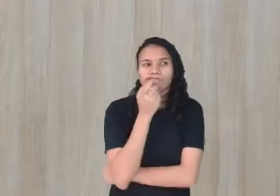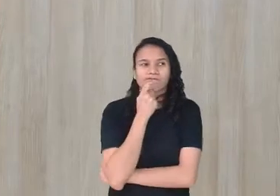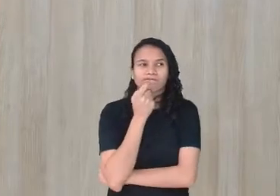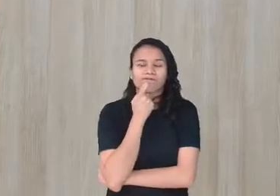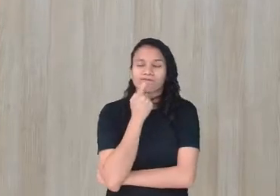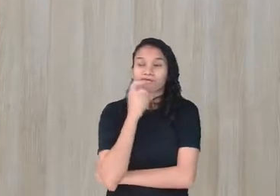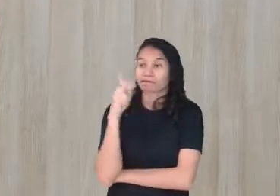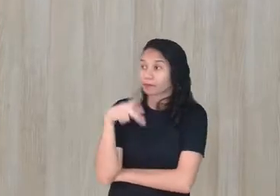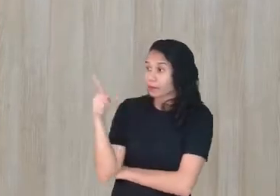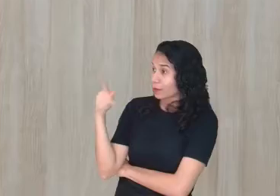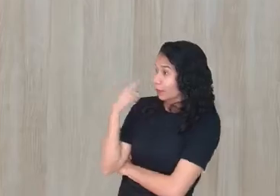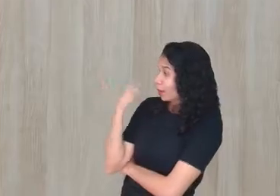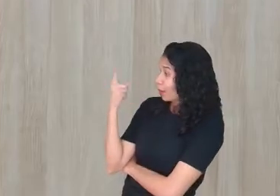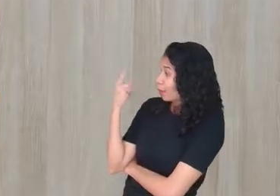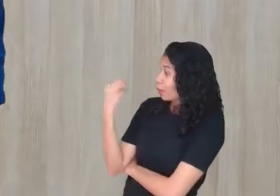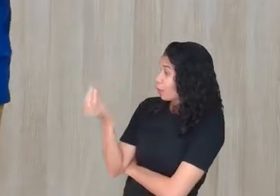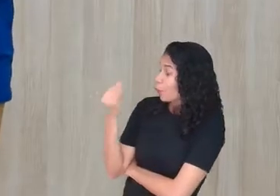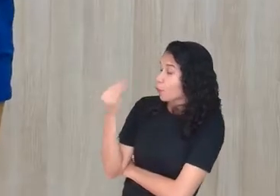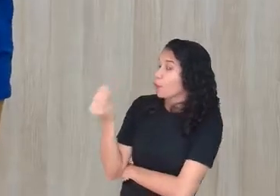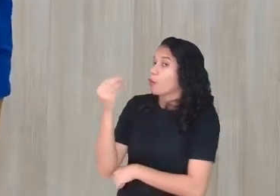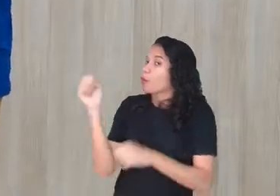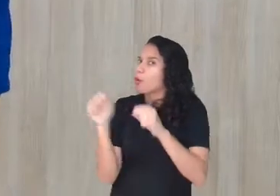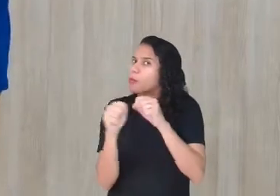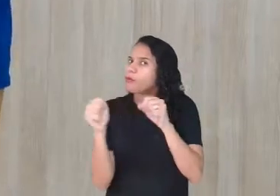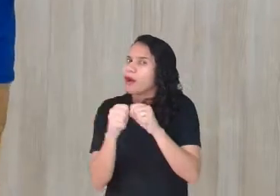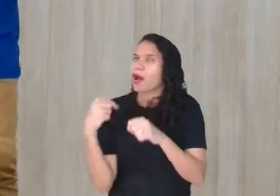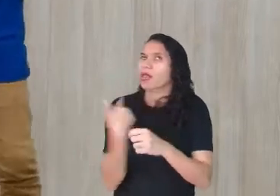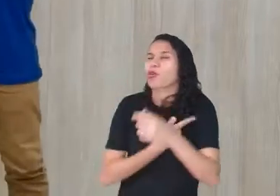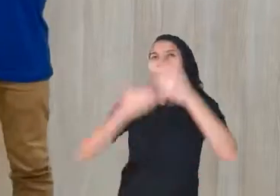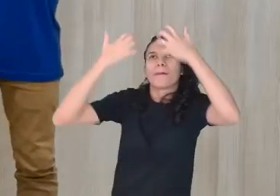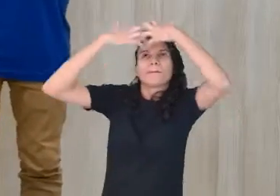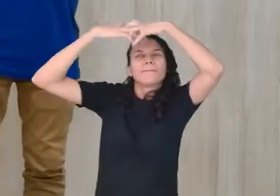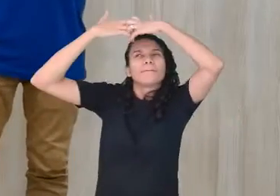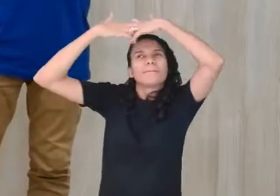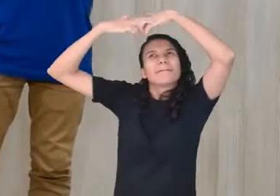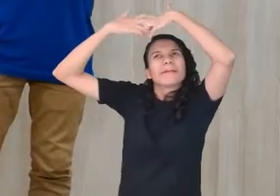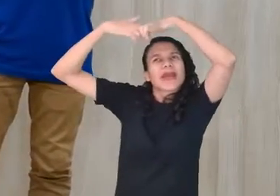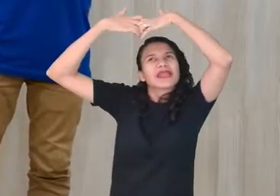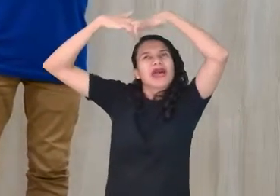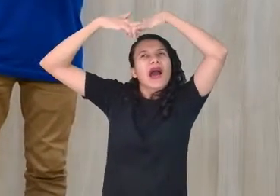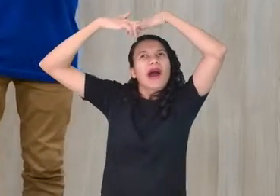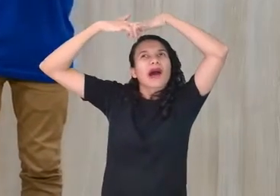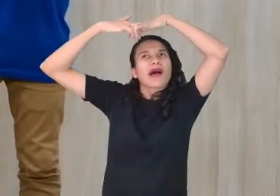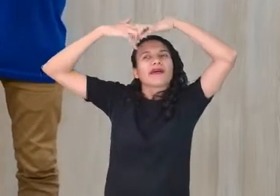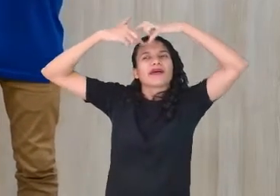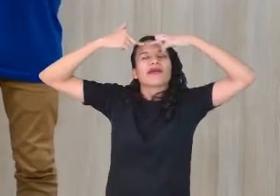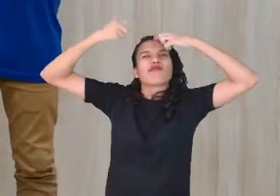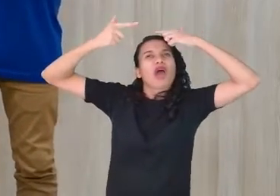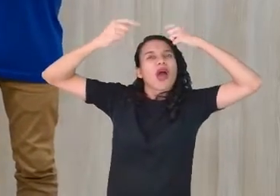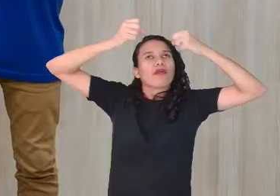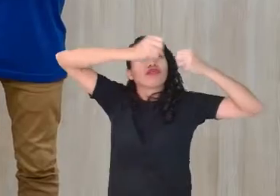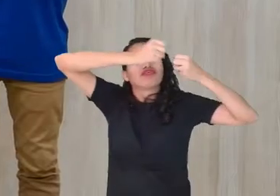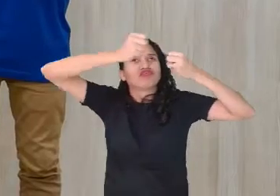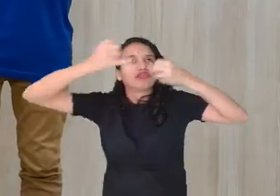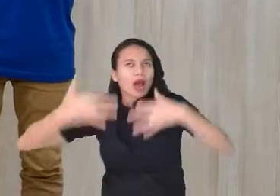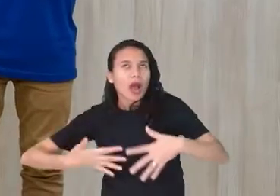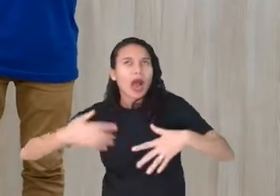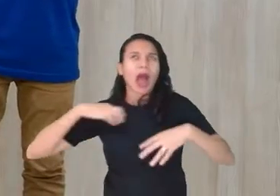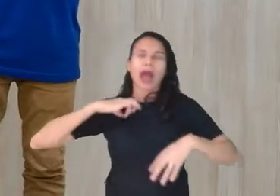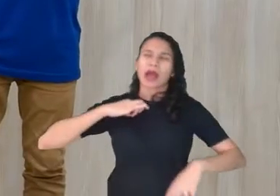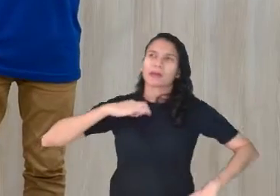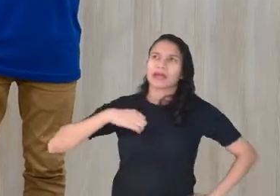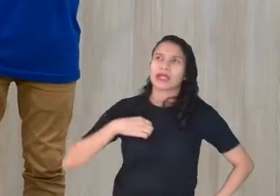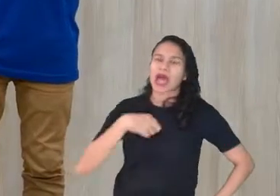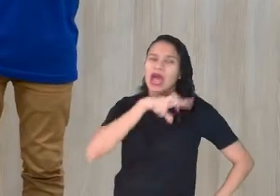E aí, Tânia, vamos participar com a Tânia aqui para a gente pensar um pouquinho. Eu quero menos de 40. Eu fiz um haul lá de camisas, que eu tenho